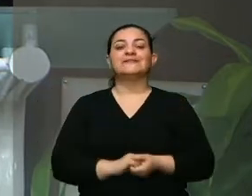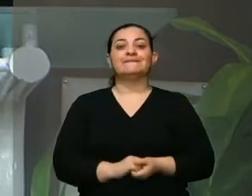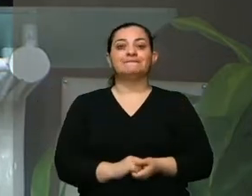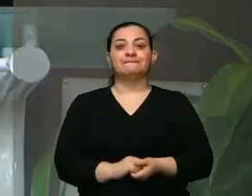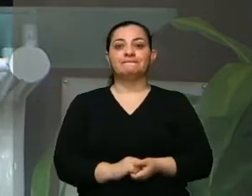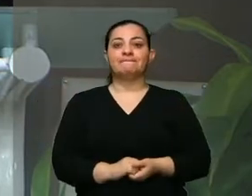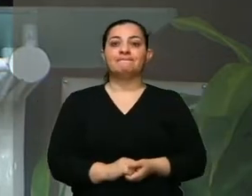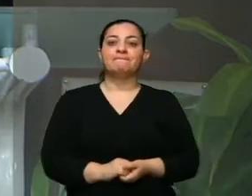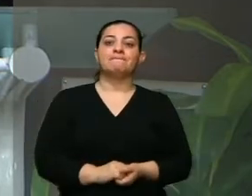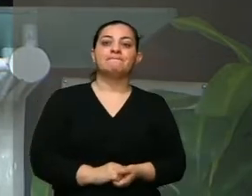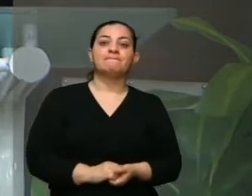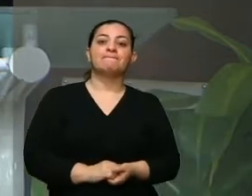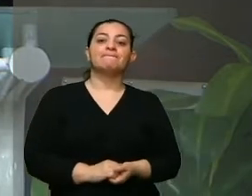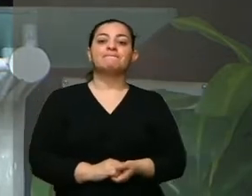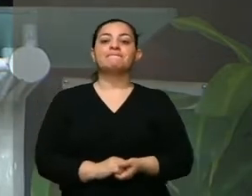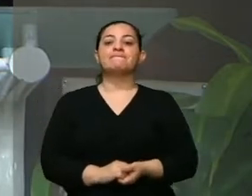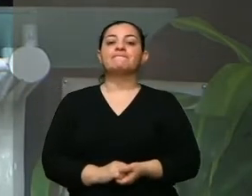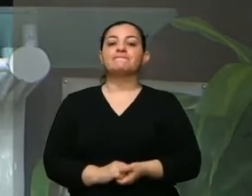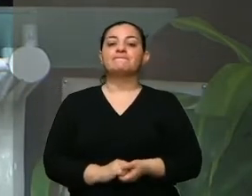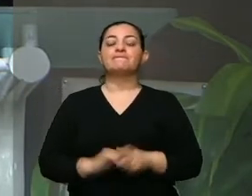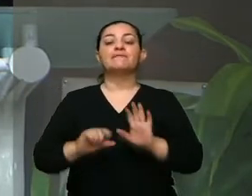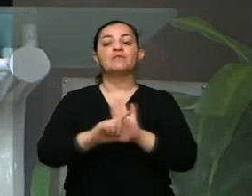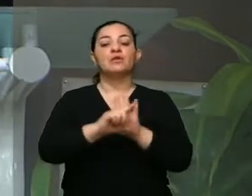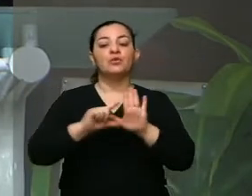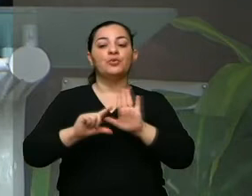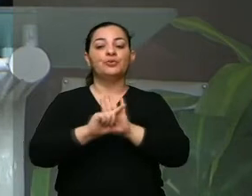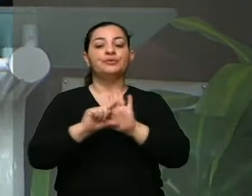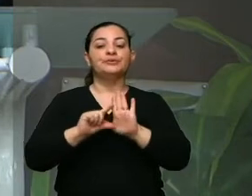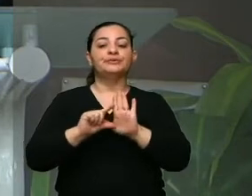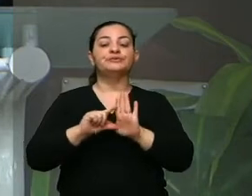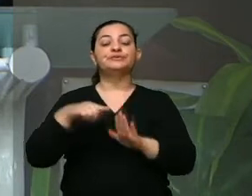mais pra frente aqui mesmo no parágrafo